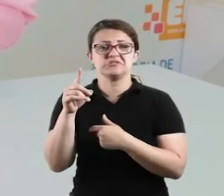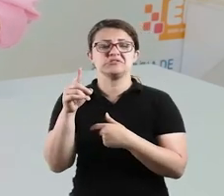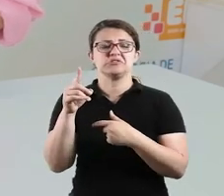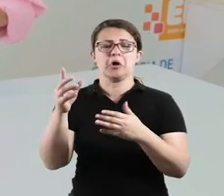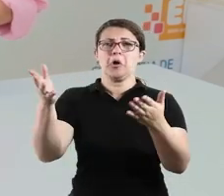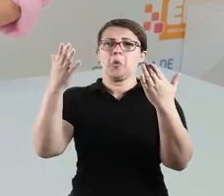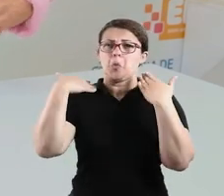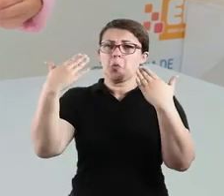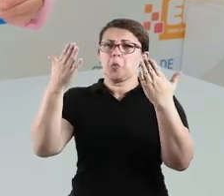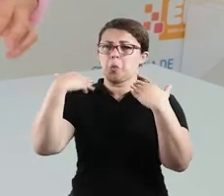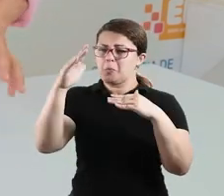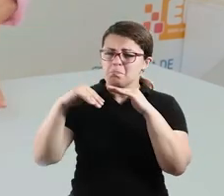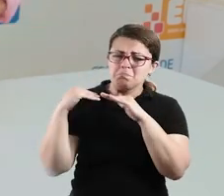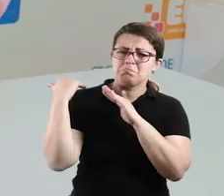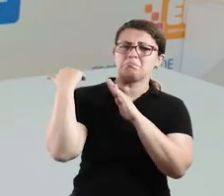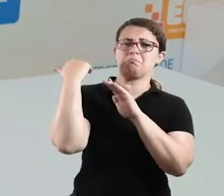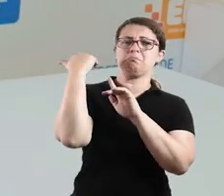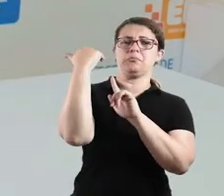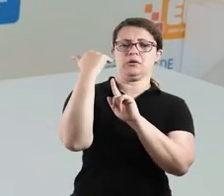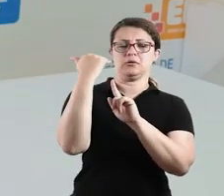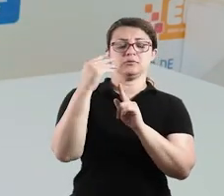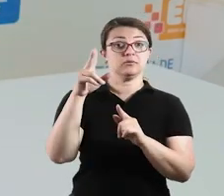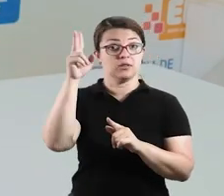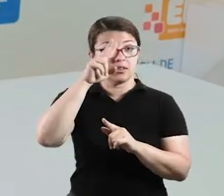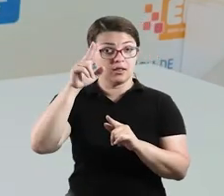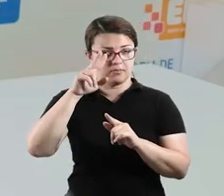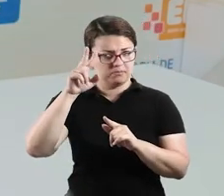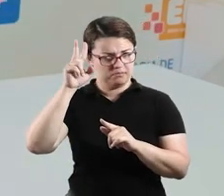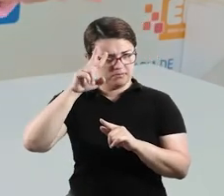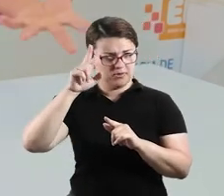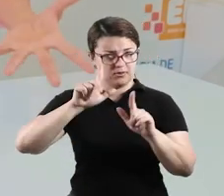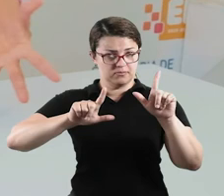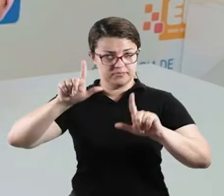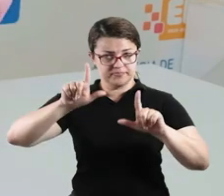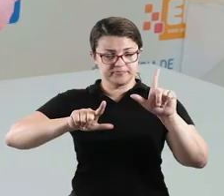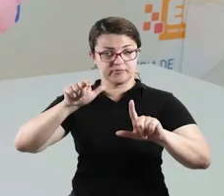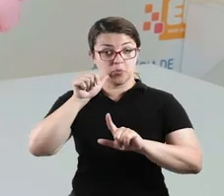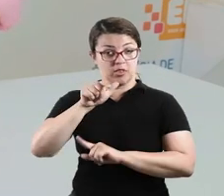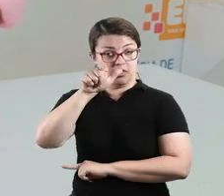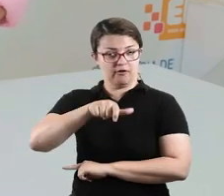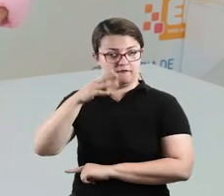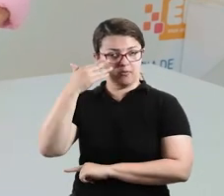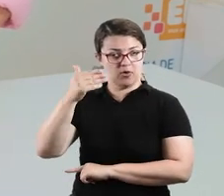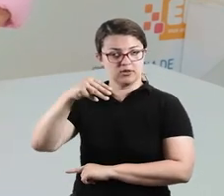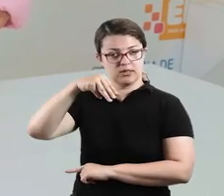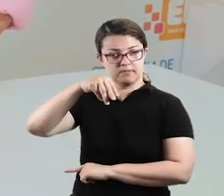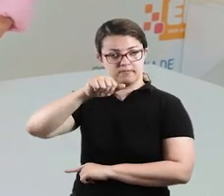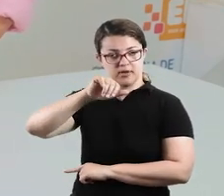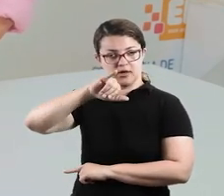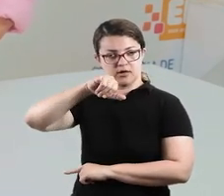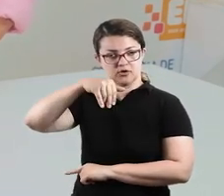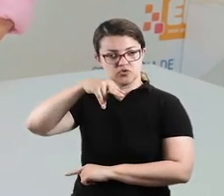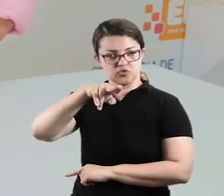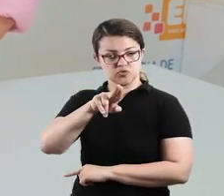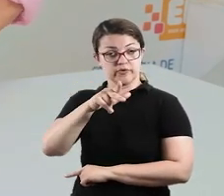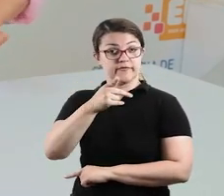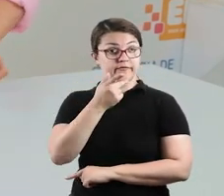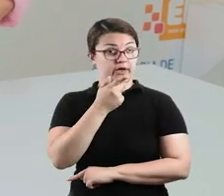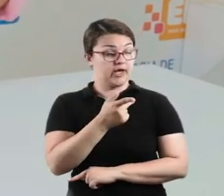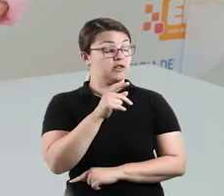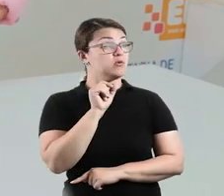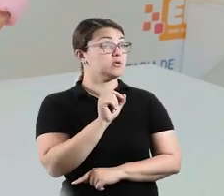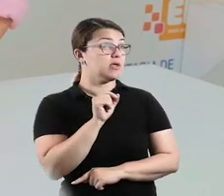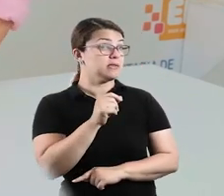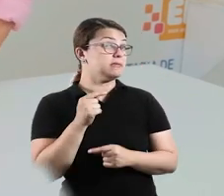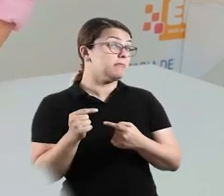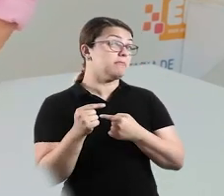prevista? Lembra quando no jornal, geralmente a Maju, não sei se você lembra, mas ela fala para a semana,